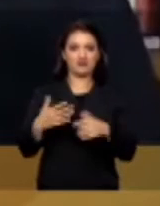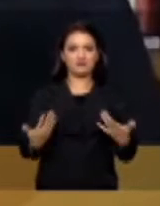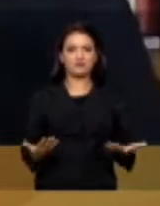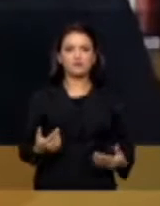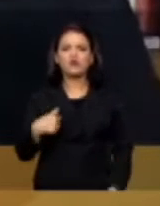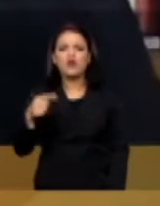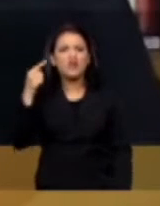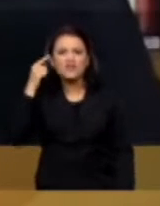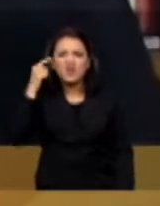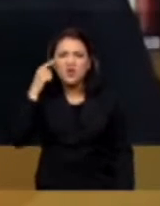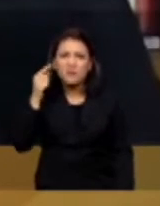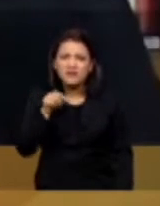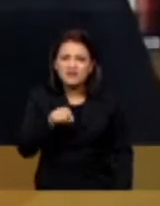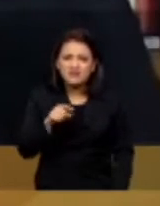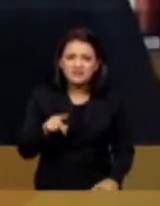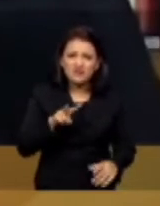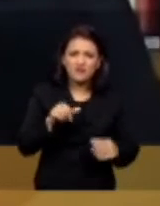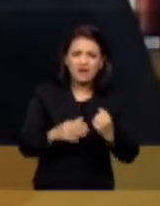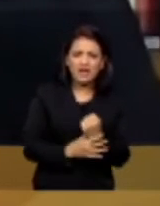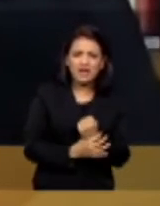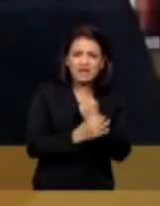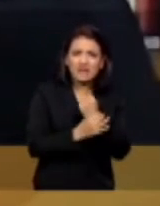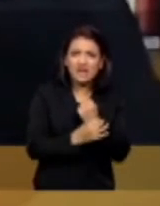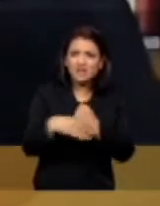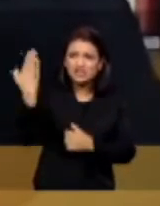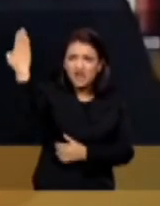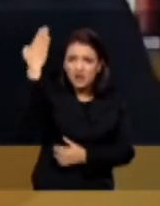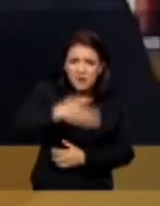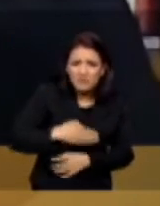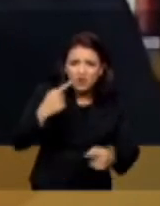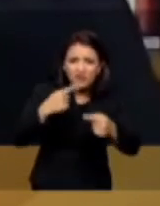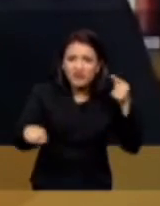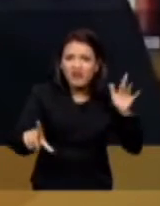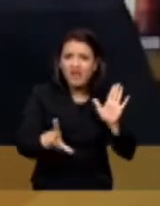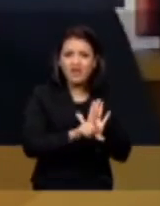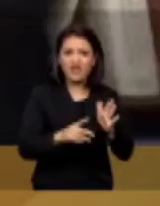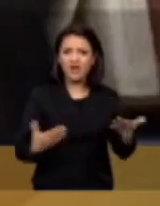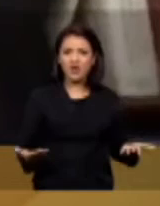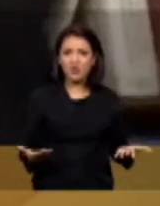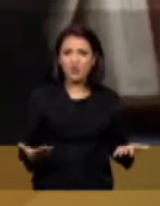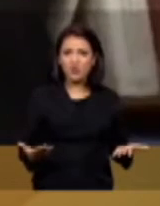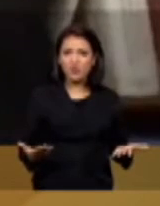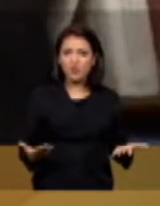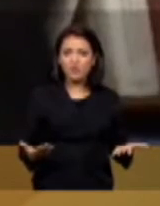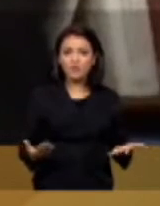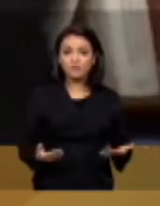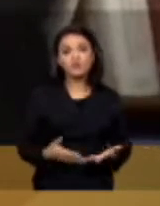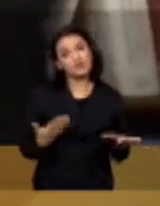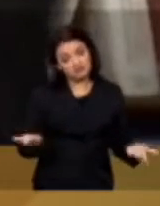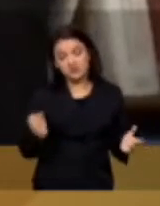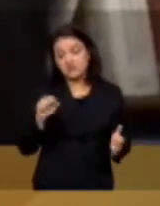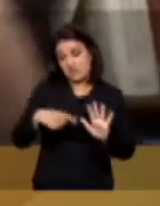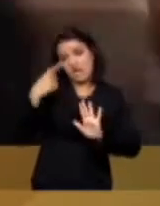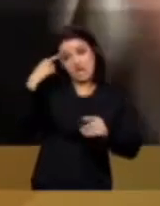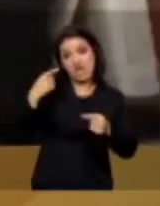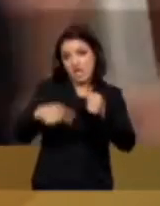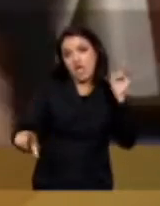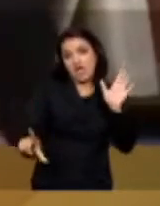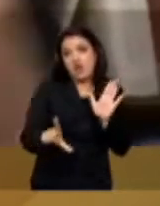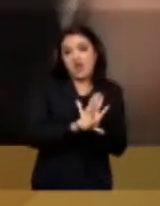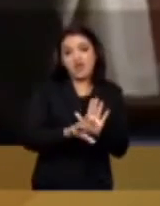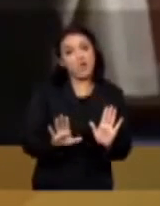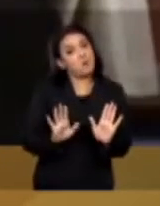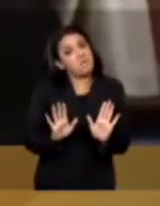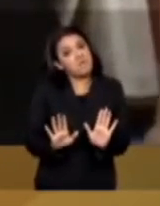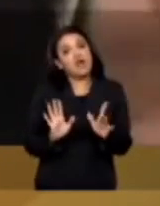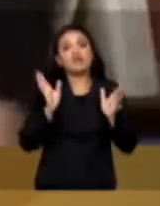que Vossa Excelência fosse garantista, essa é uma prova ilícita, colhida mediante um crime. Amigo, mas pode ser ilícita, mas enfim,